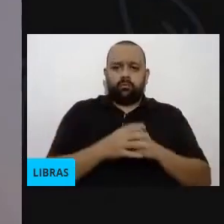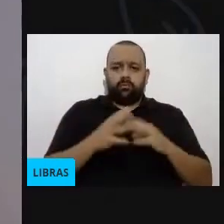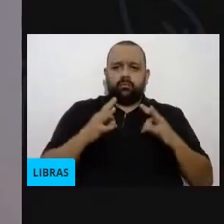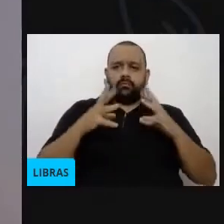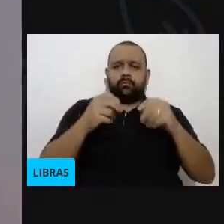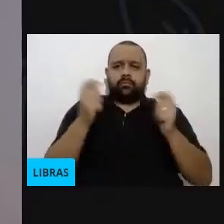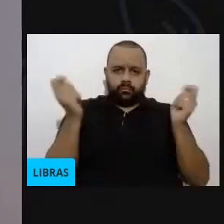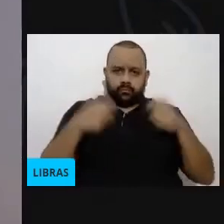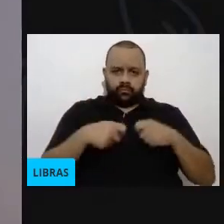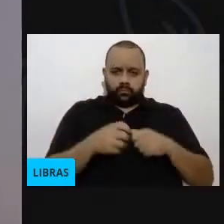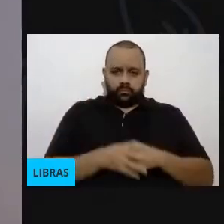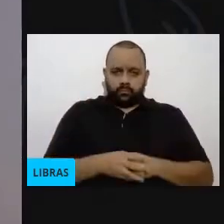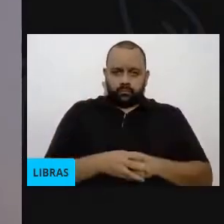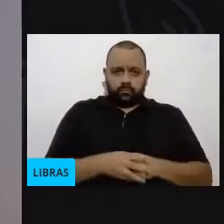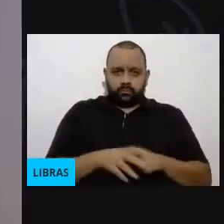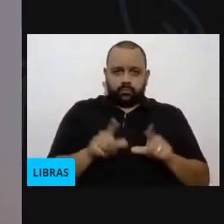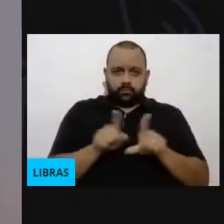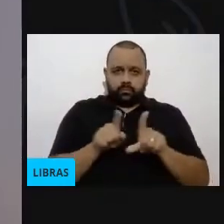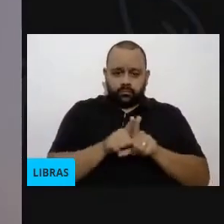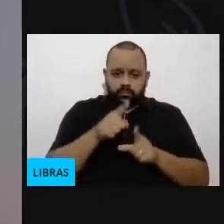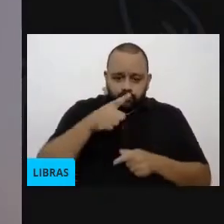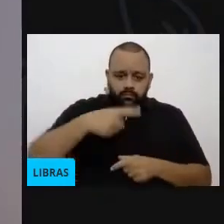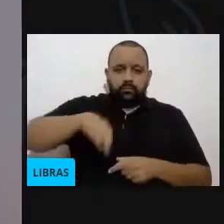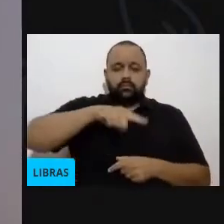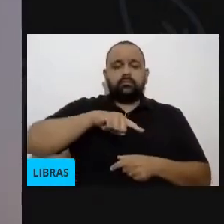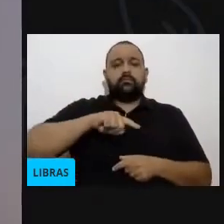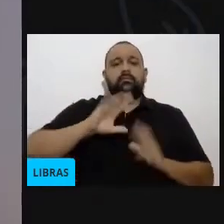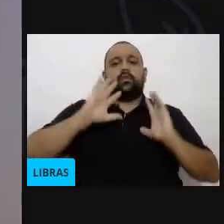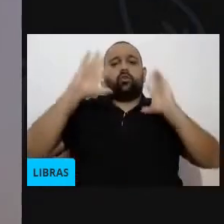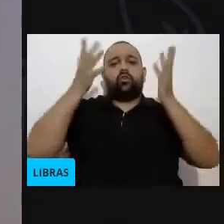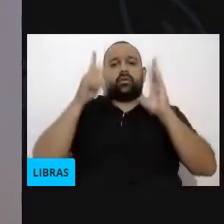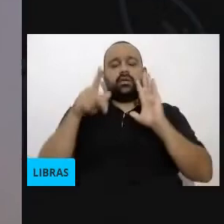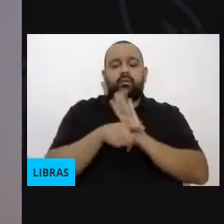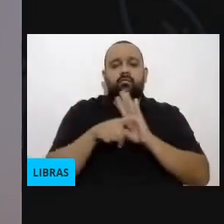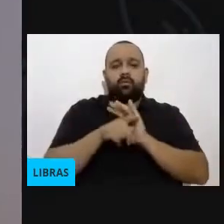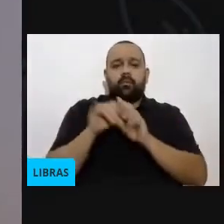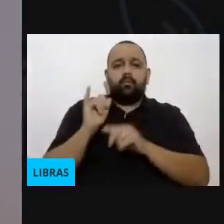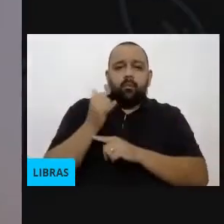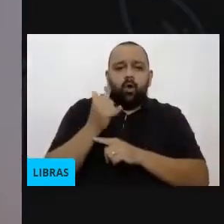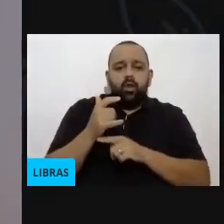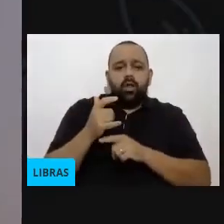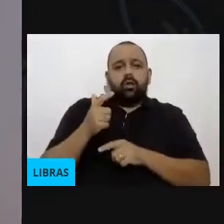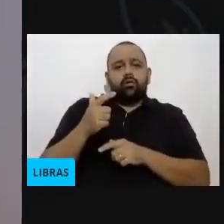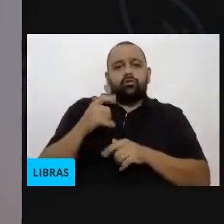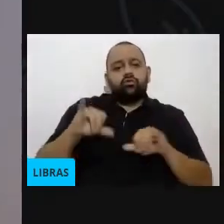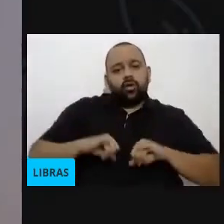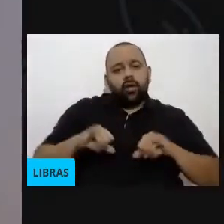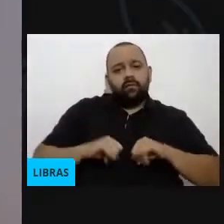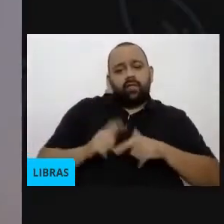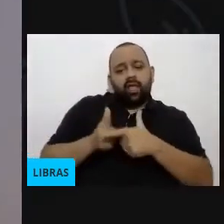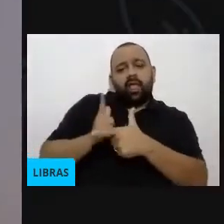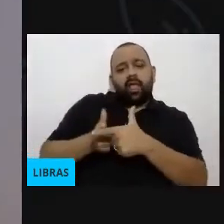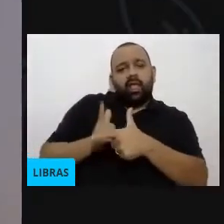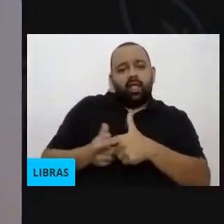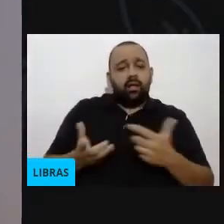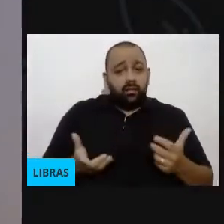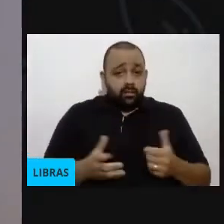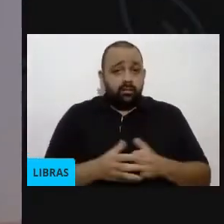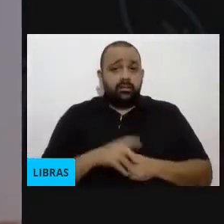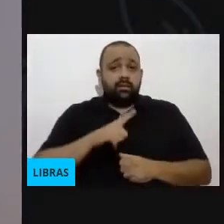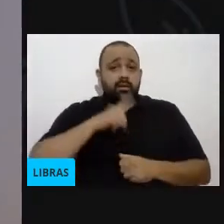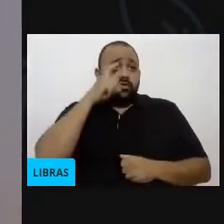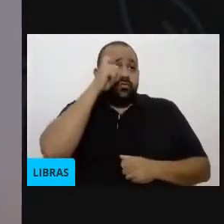guerreiros. Porque eles muitas vezes sofrem bullying, eles têm dificuldade muitas vezes de entendimento, eles têm dificuldade